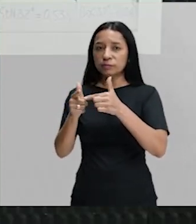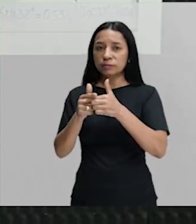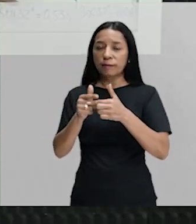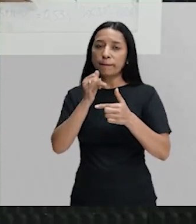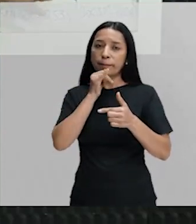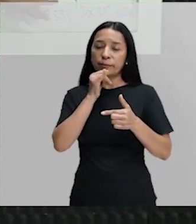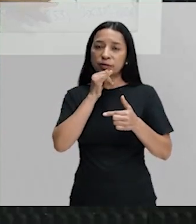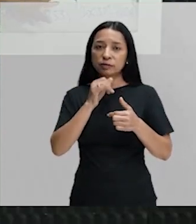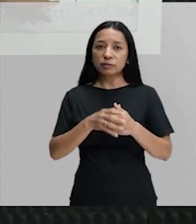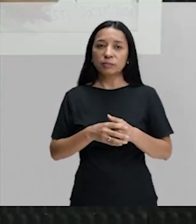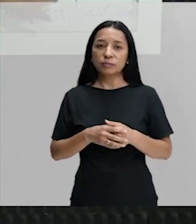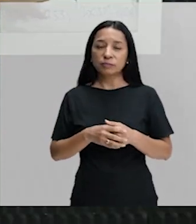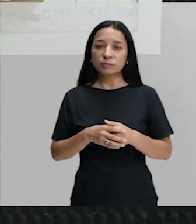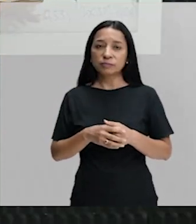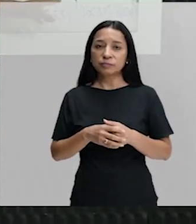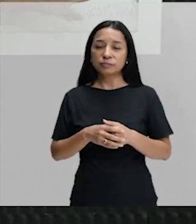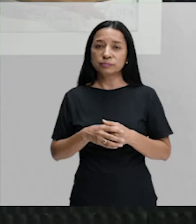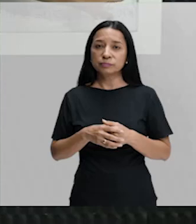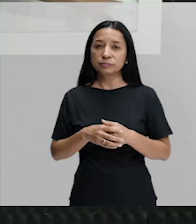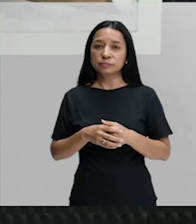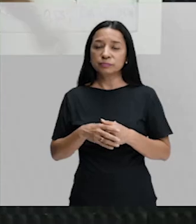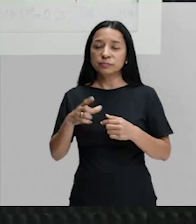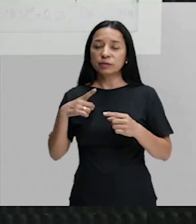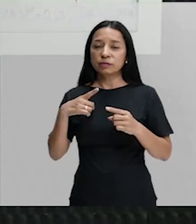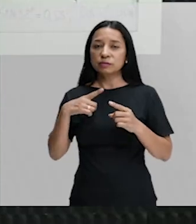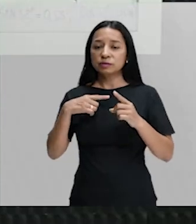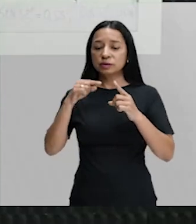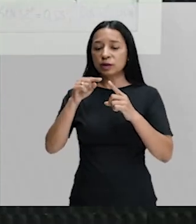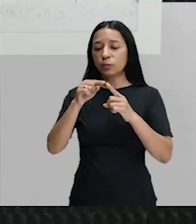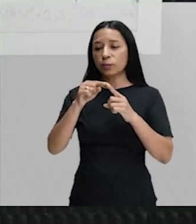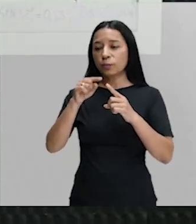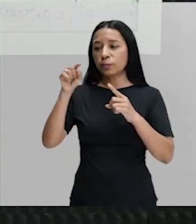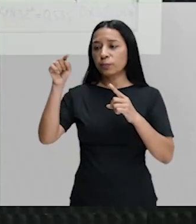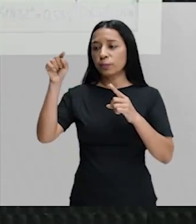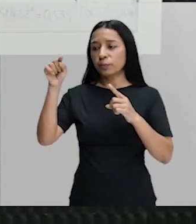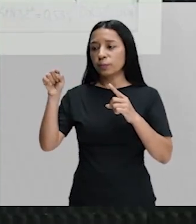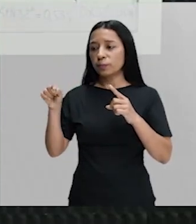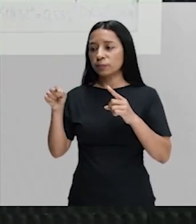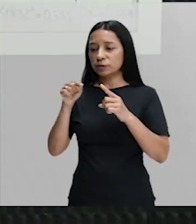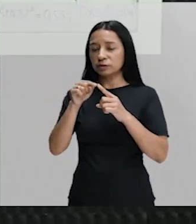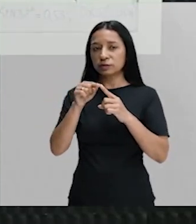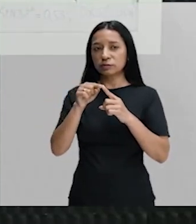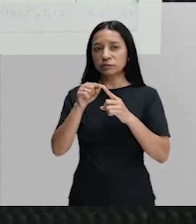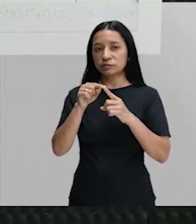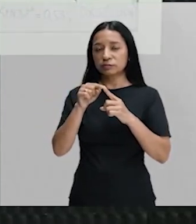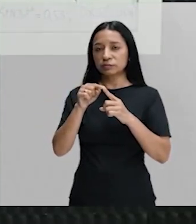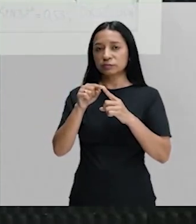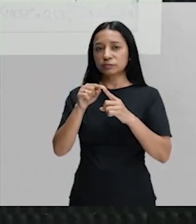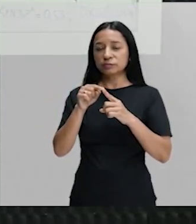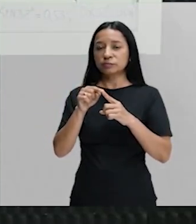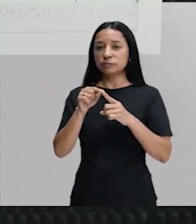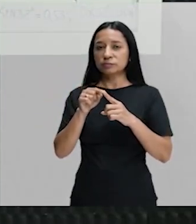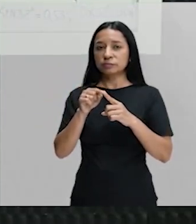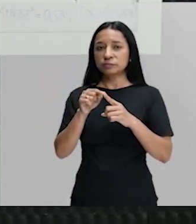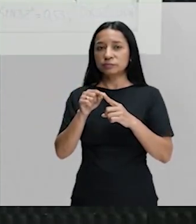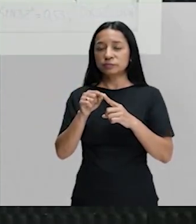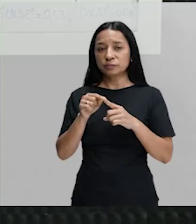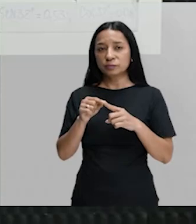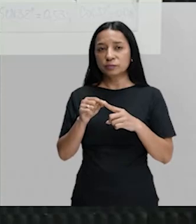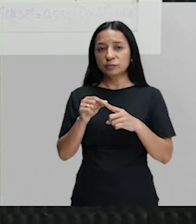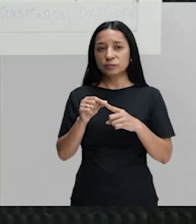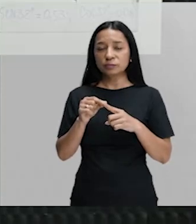supor que eu tenho aqui um triângulo aqui, ó, retângulo, né? Razões trigonométricas são aplicadas no triângulo retângulo,